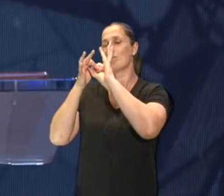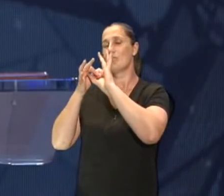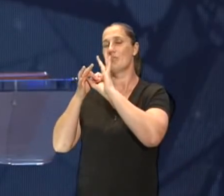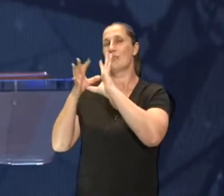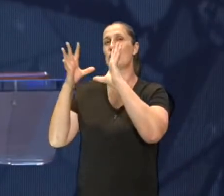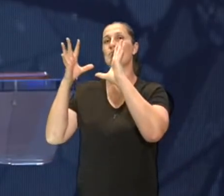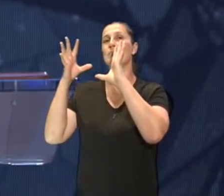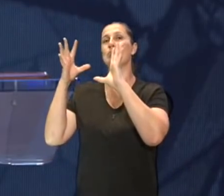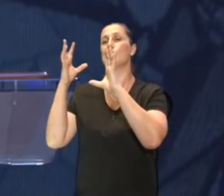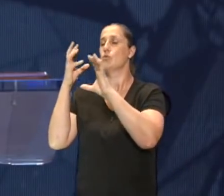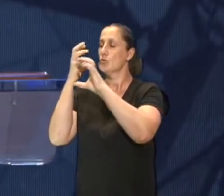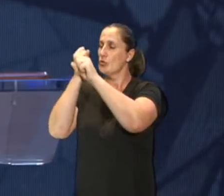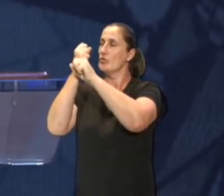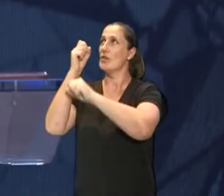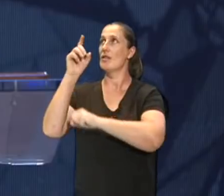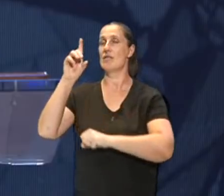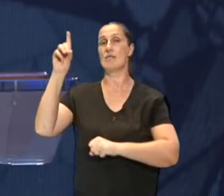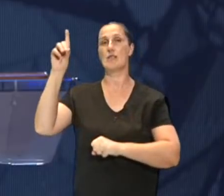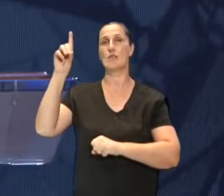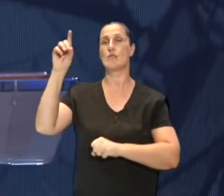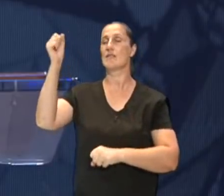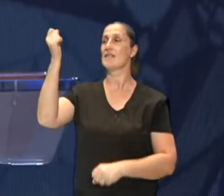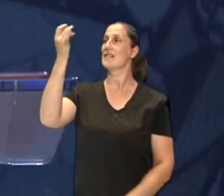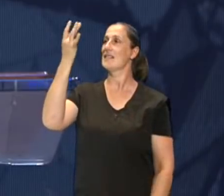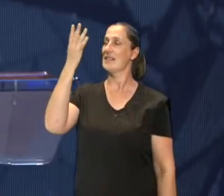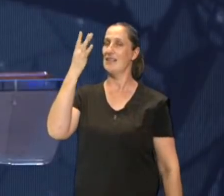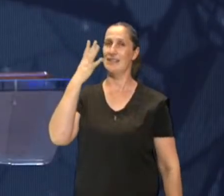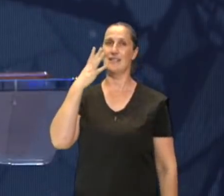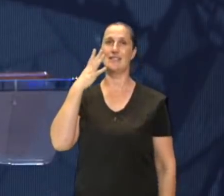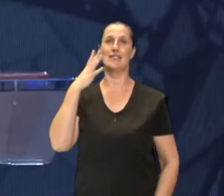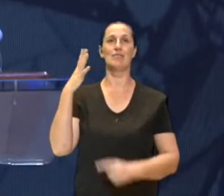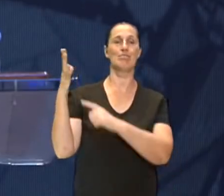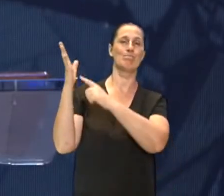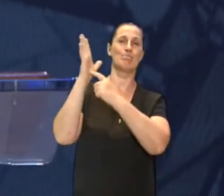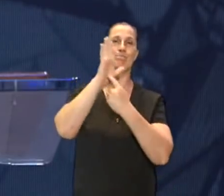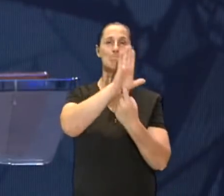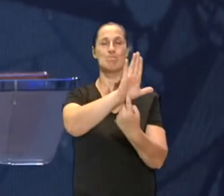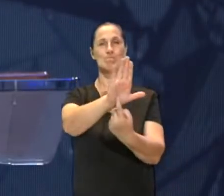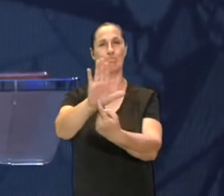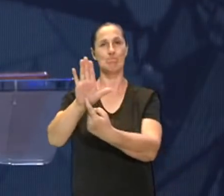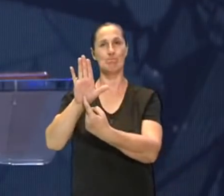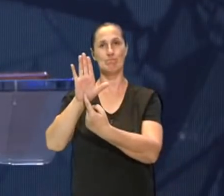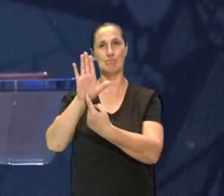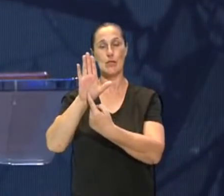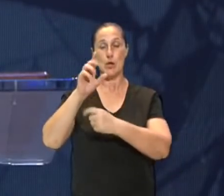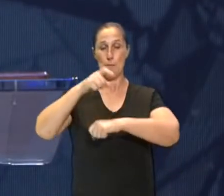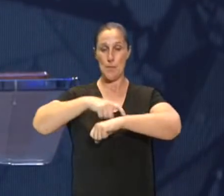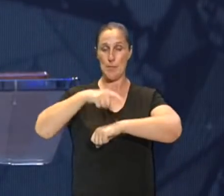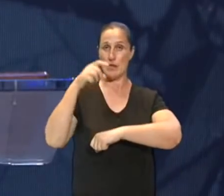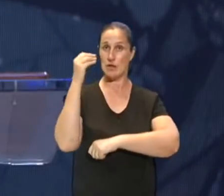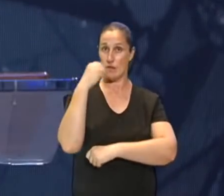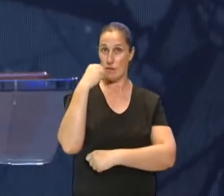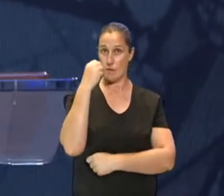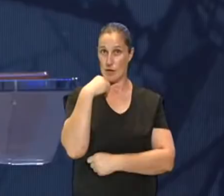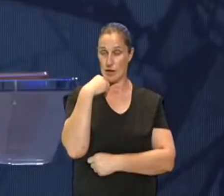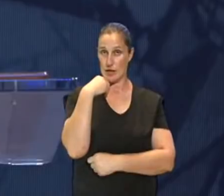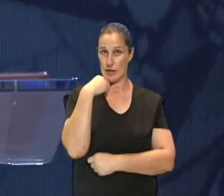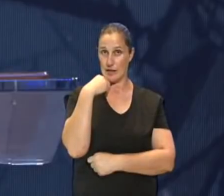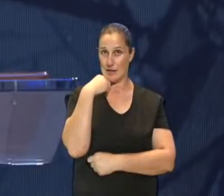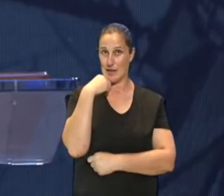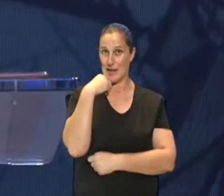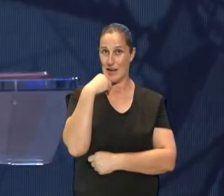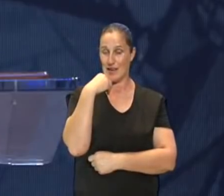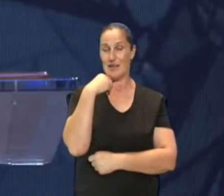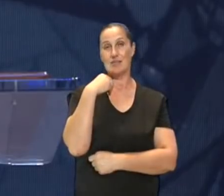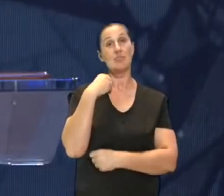então a graça de Deus se revela até na minha fraqueza. o relógio do sol